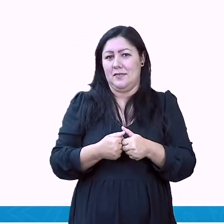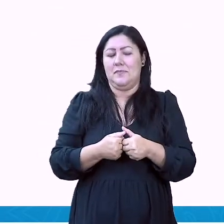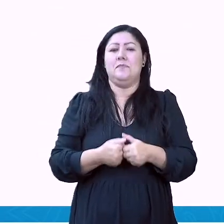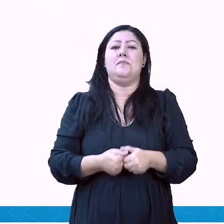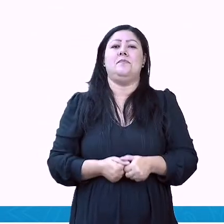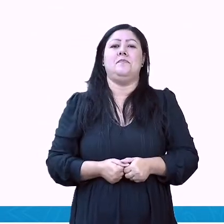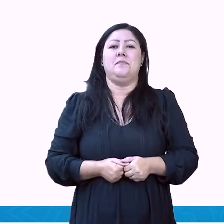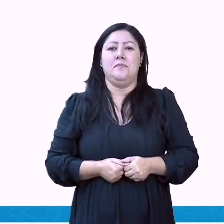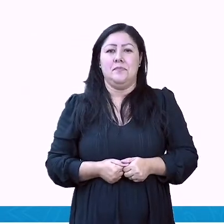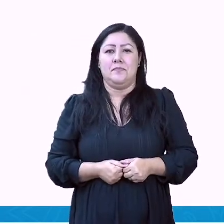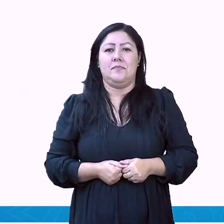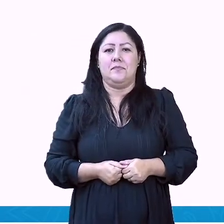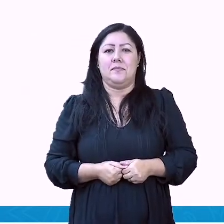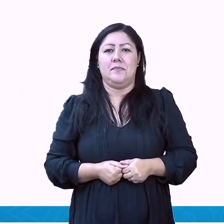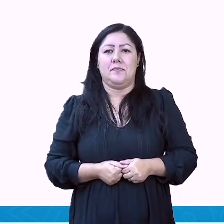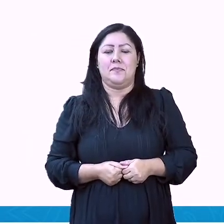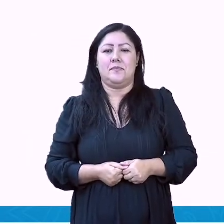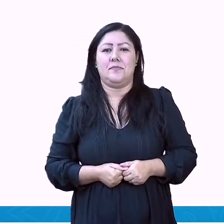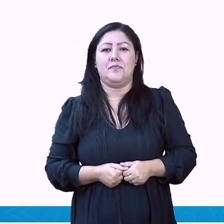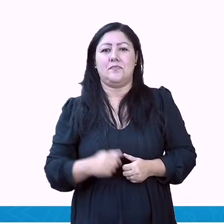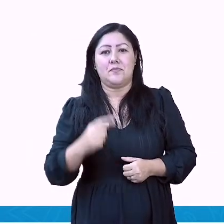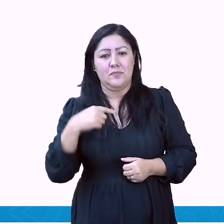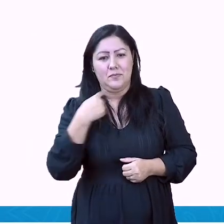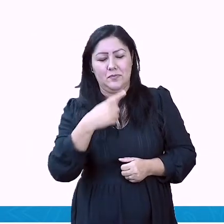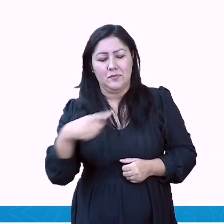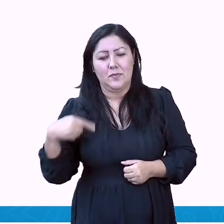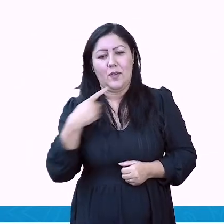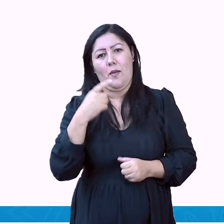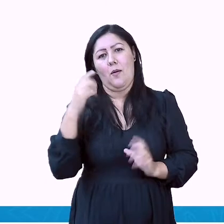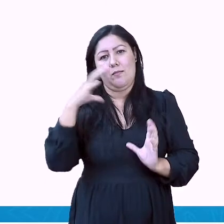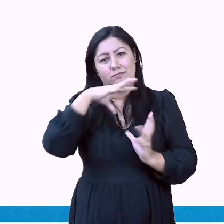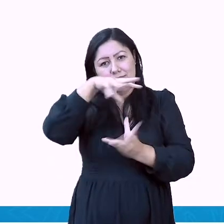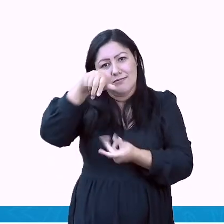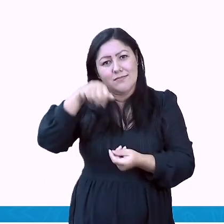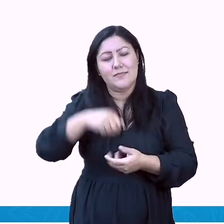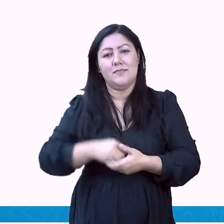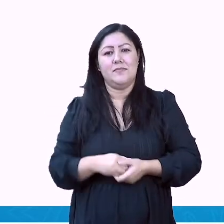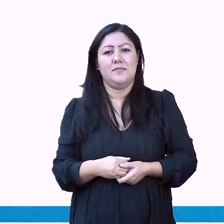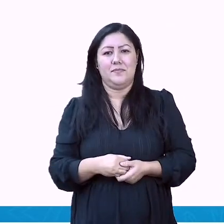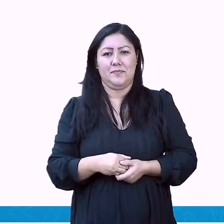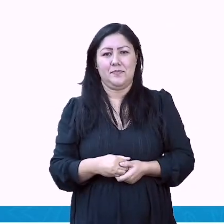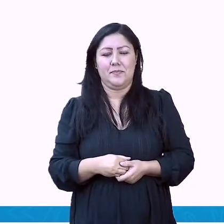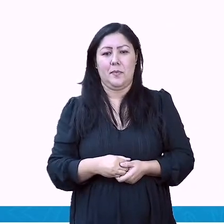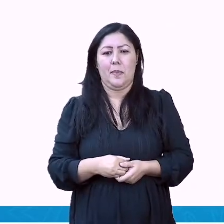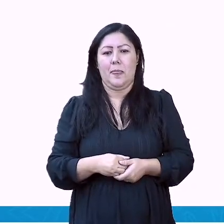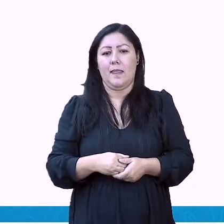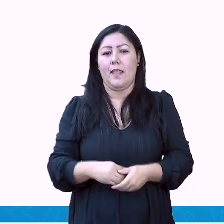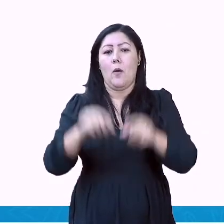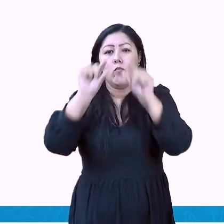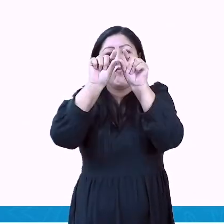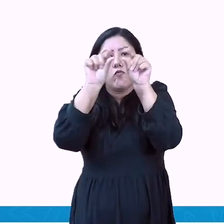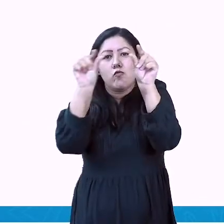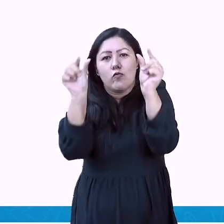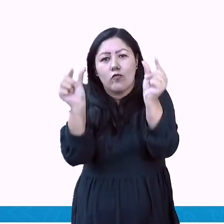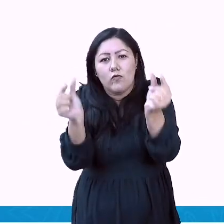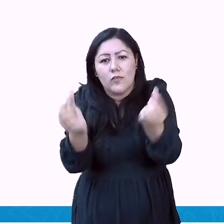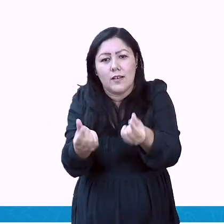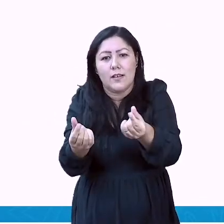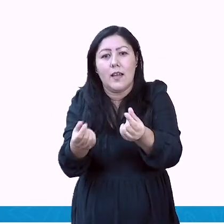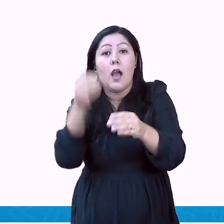grande assim, mas é o nosso planeta. Então nós temos a crosta, nós temos o